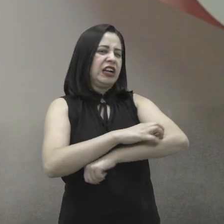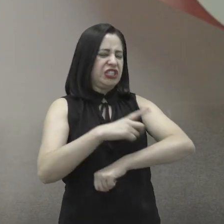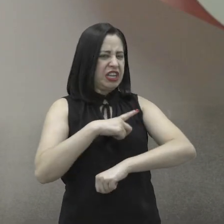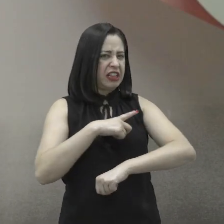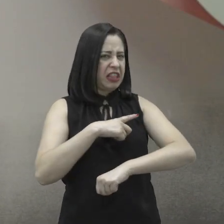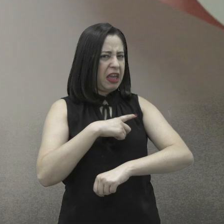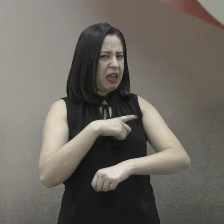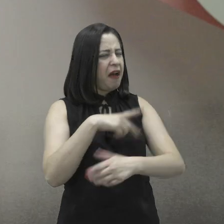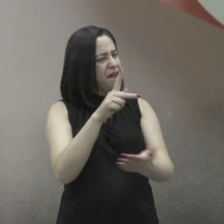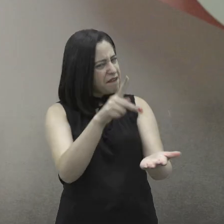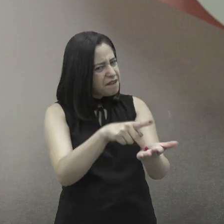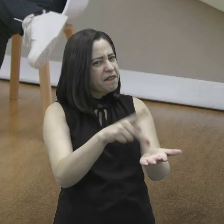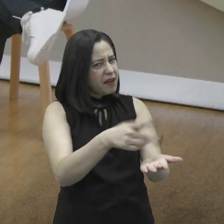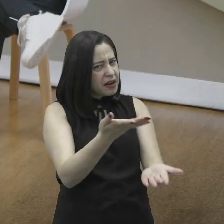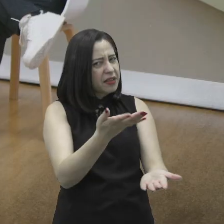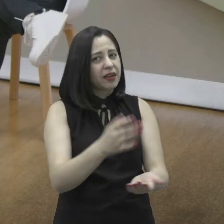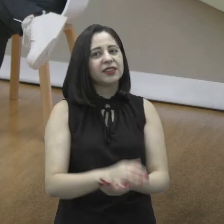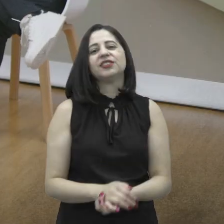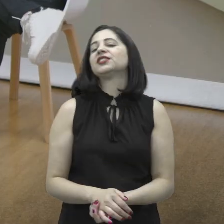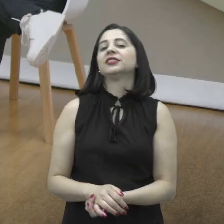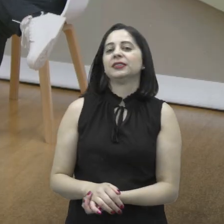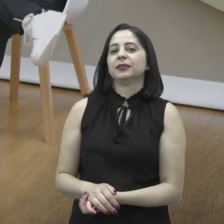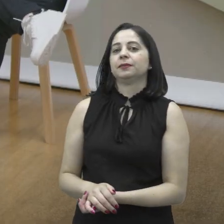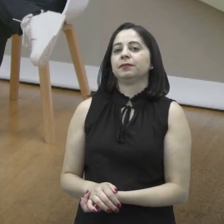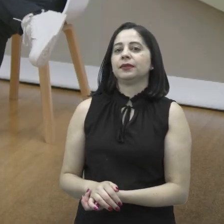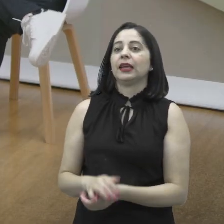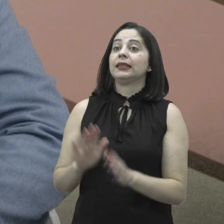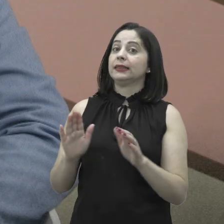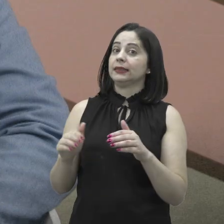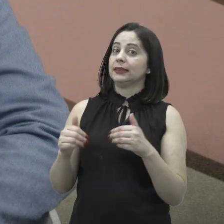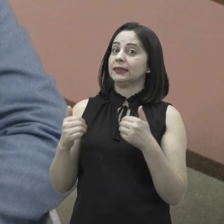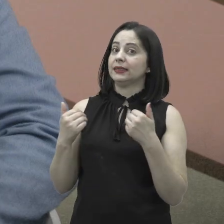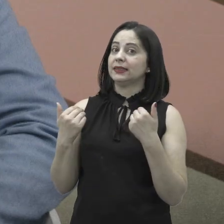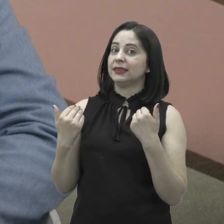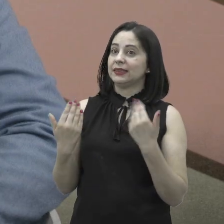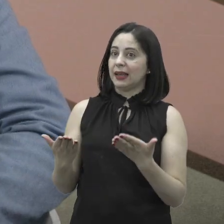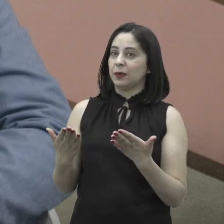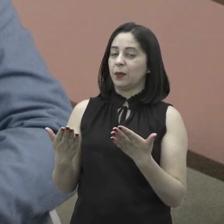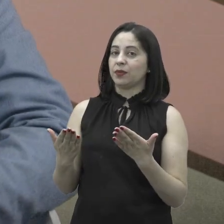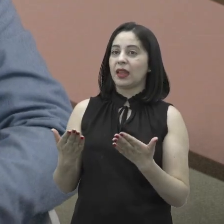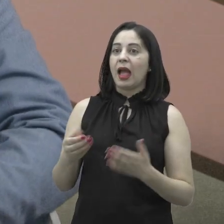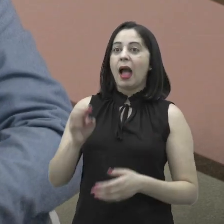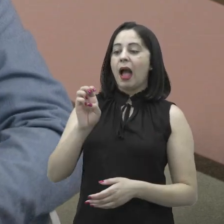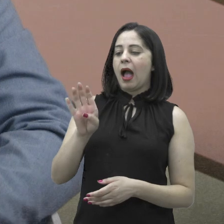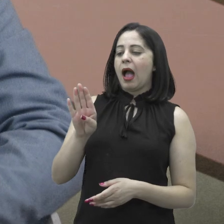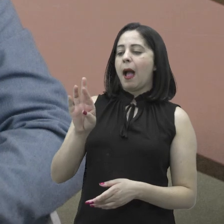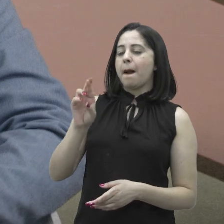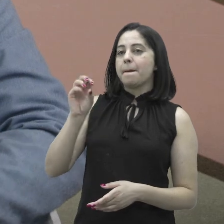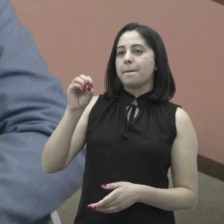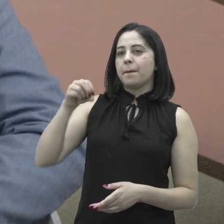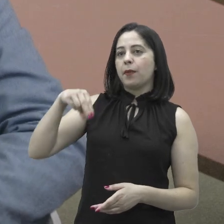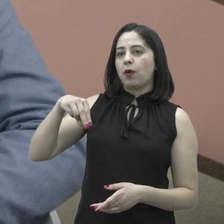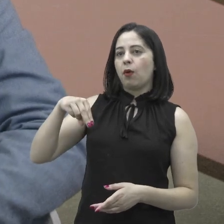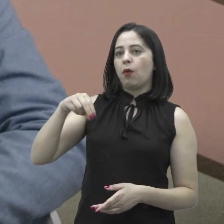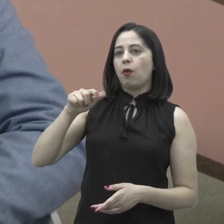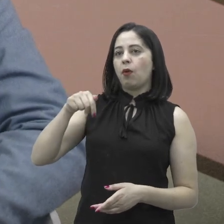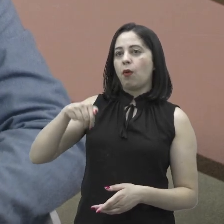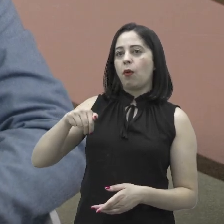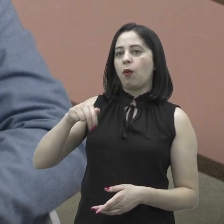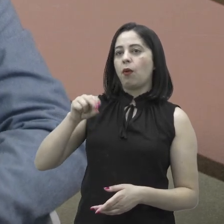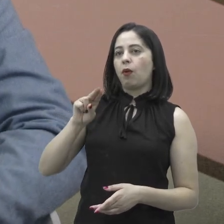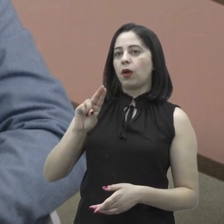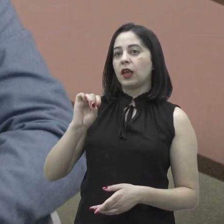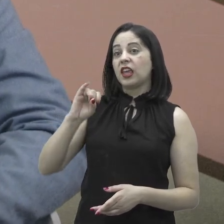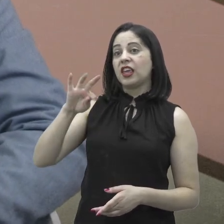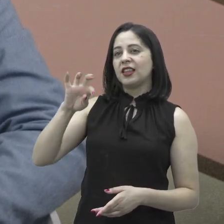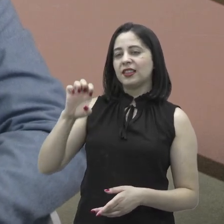mesmo essa bronquite alérgica? Legal, então é importante a gente primeiro definir o que é a bronquite, quais são os sintomas da bronquite, né? Então a bronquite é a